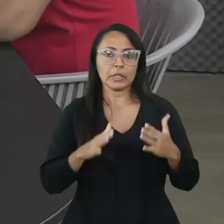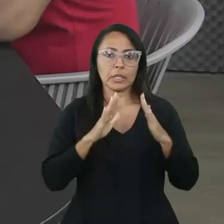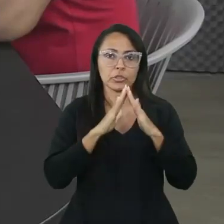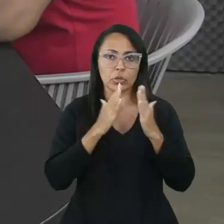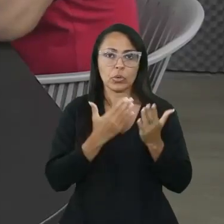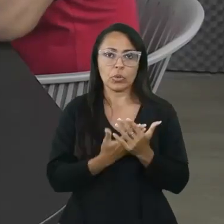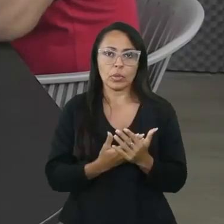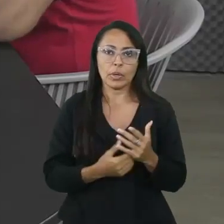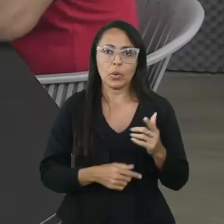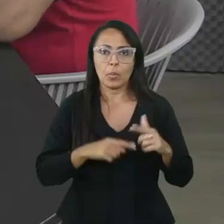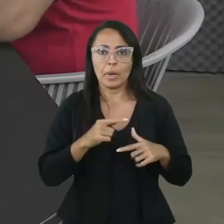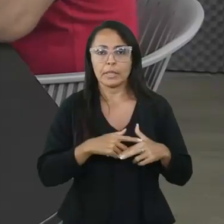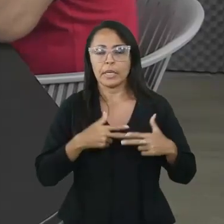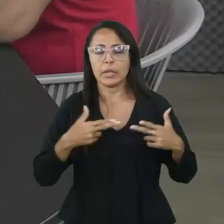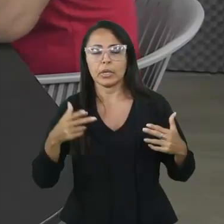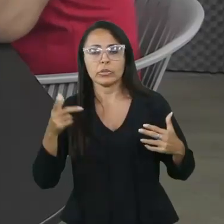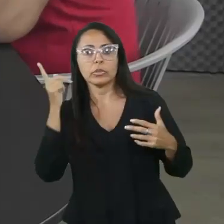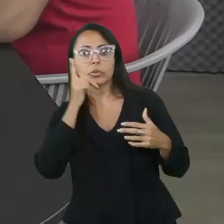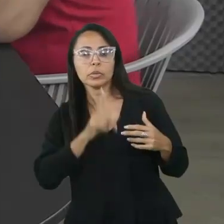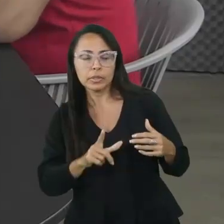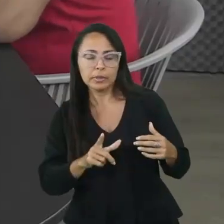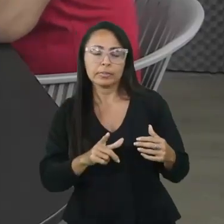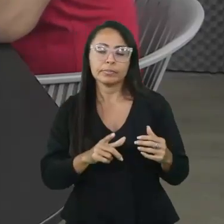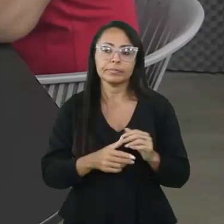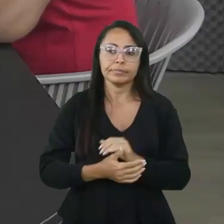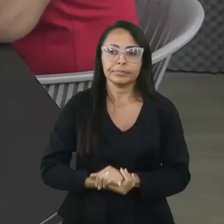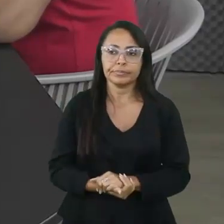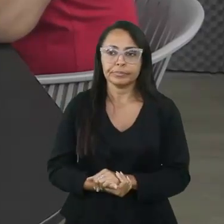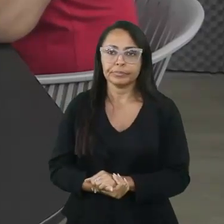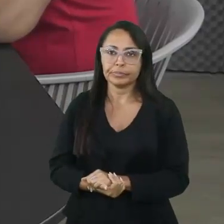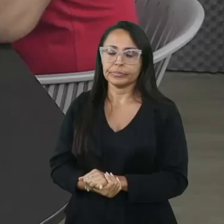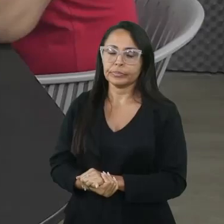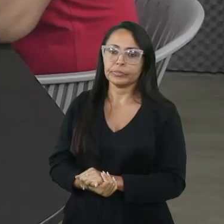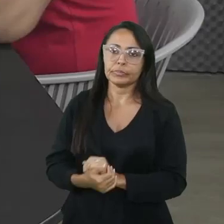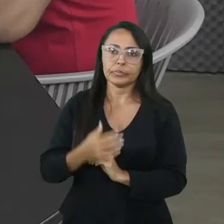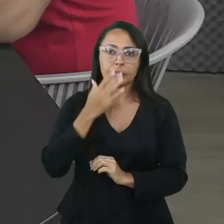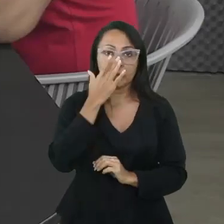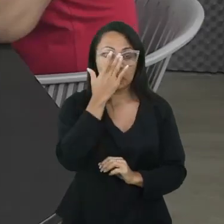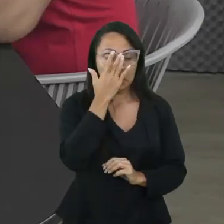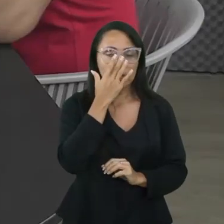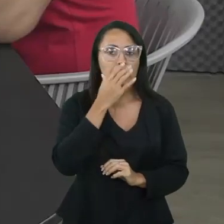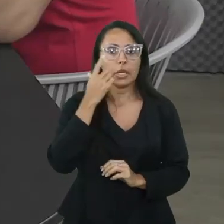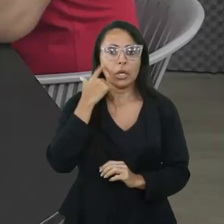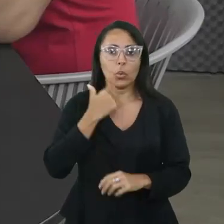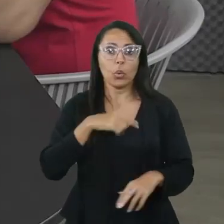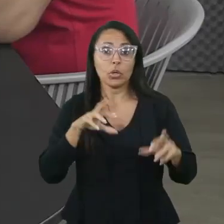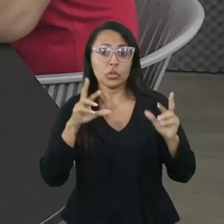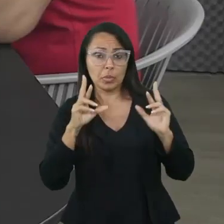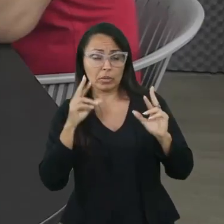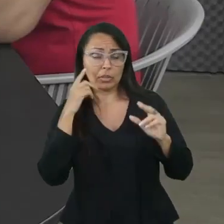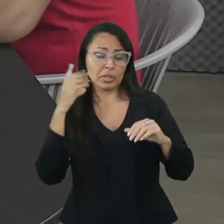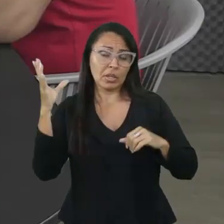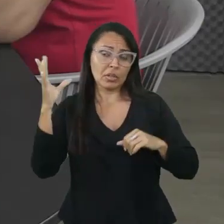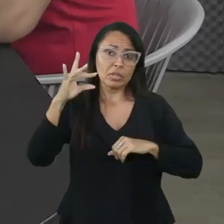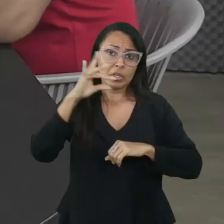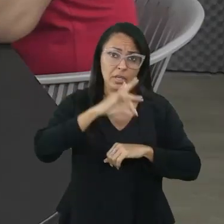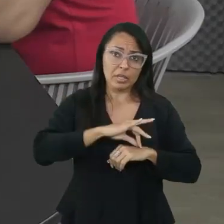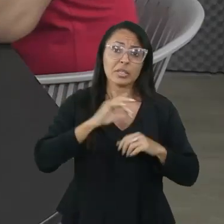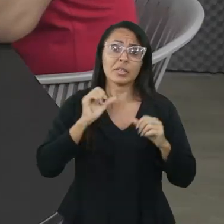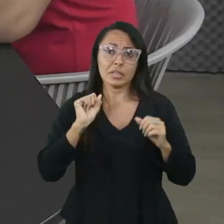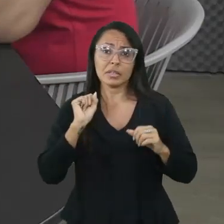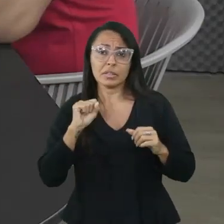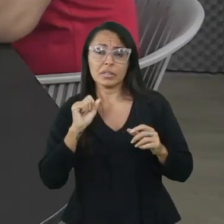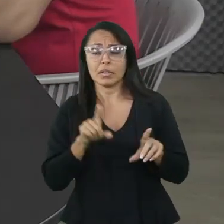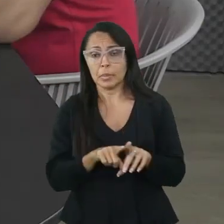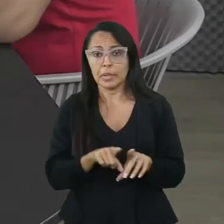material que a gente conseguiu da comunidade, a Sim. gente encontrou o albopictus, entende? E é uma segunda espécie que também causa dengue, né? Também transmite dengue.